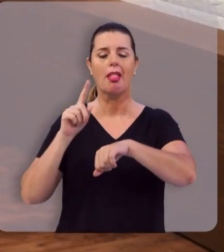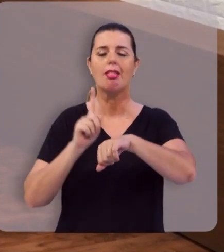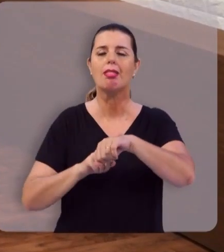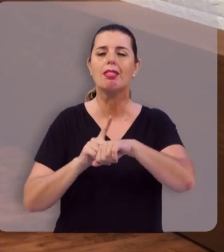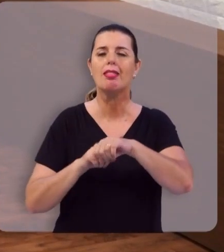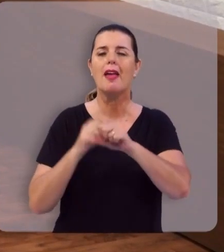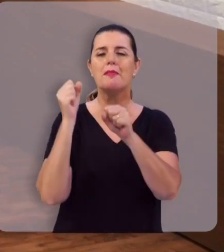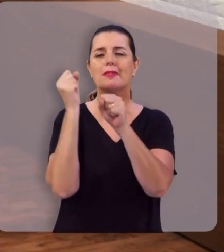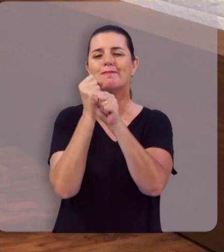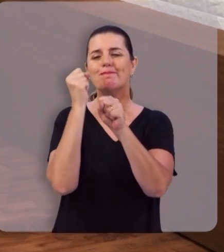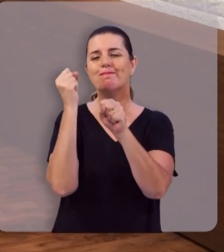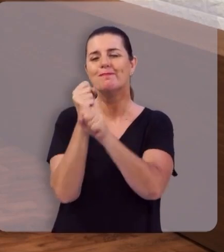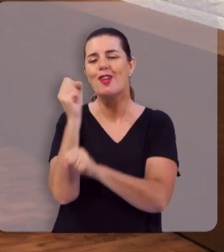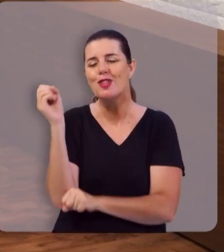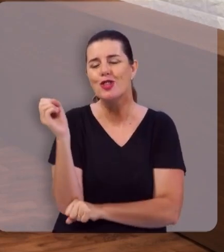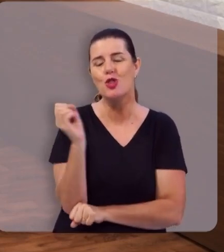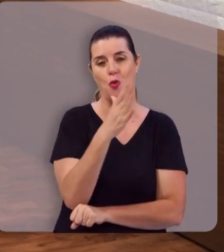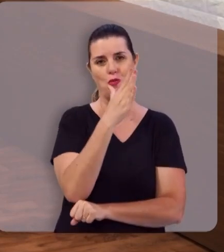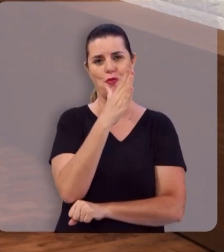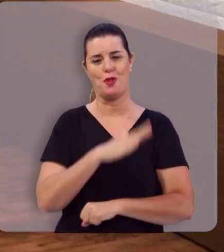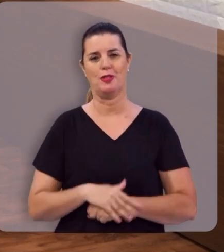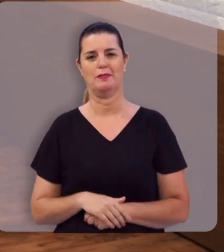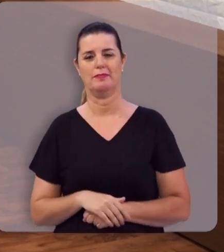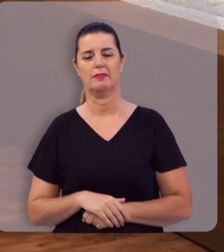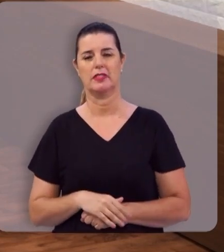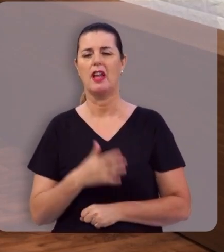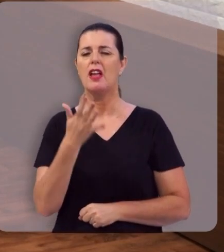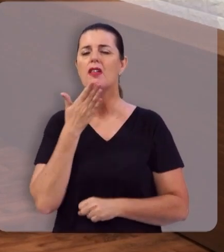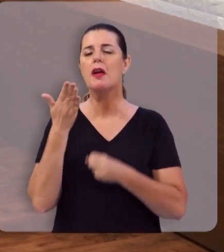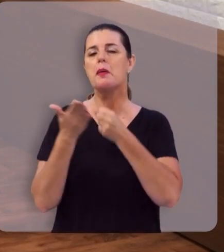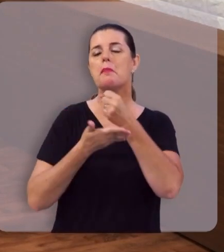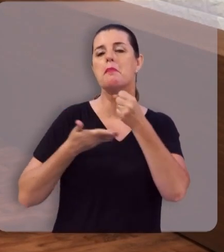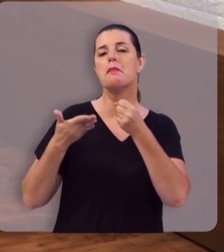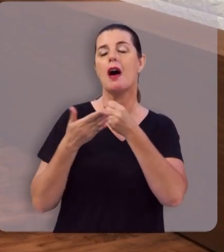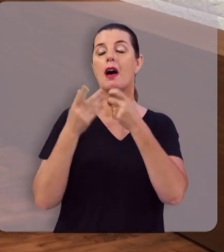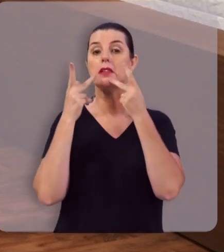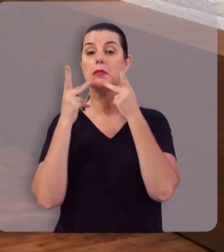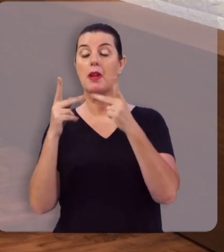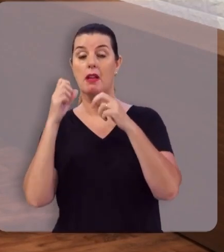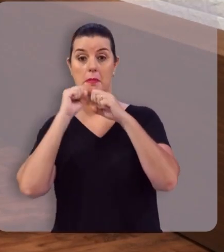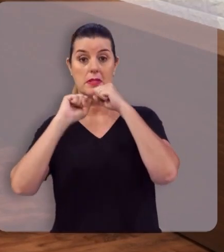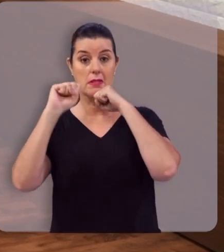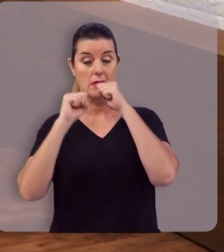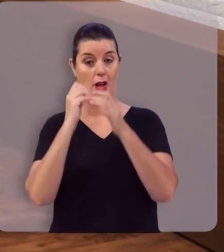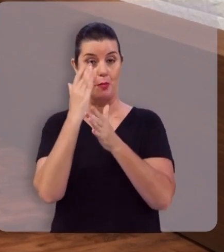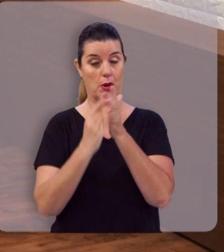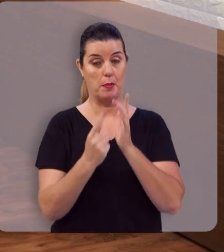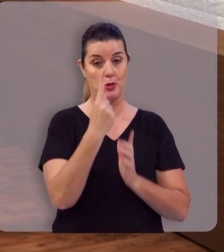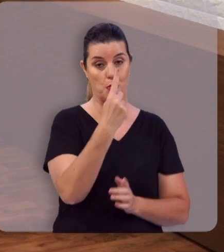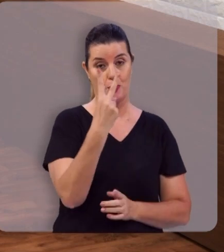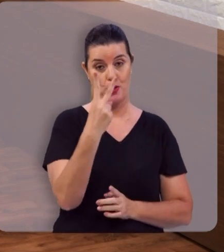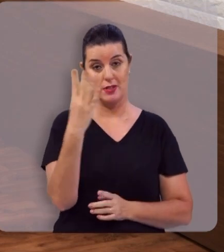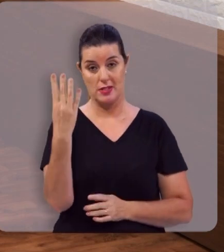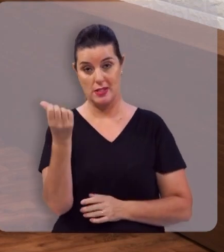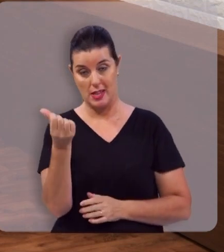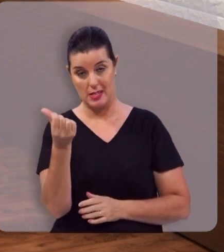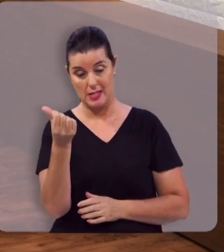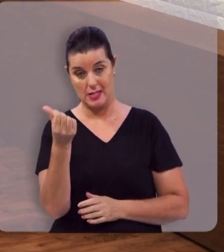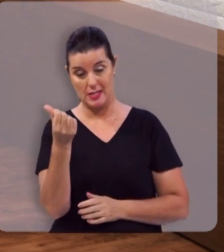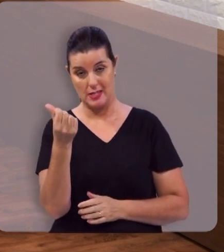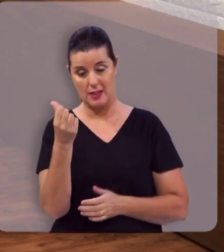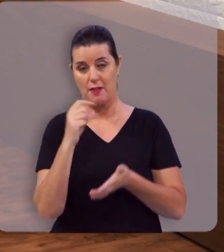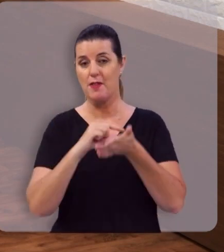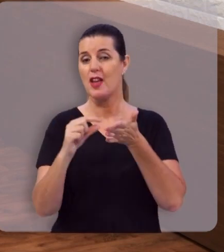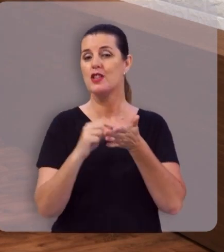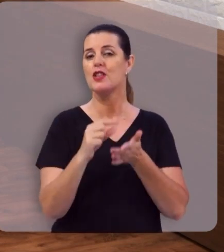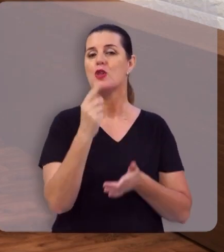tempo de restauração. E gostaria de basear esta mensagem no Salmo 126,